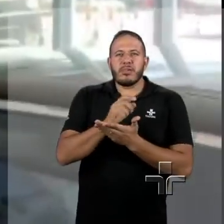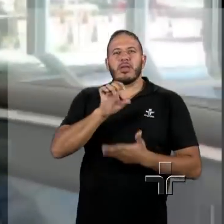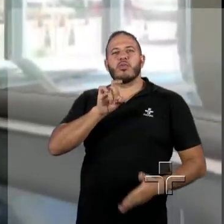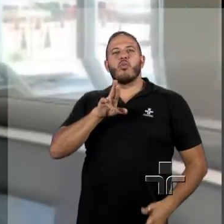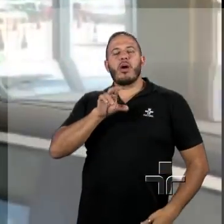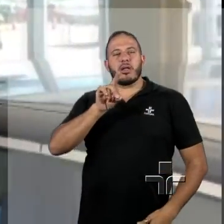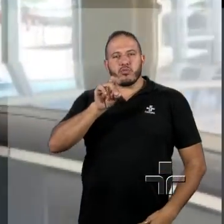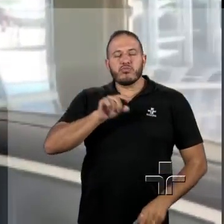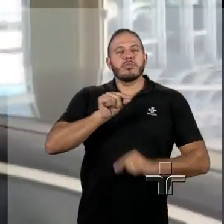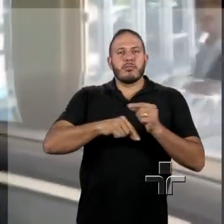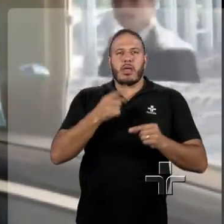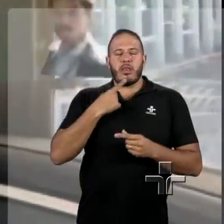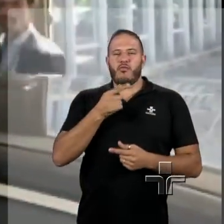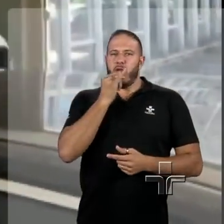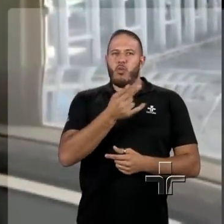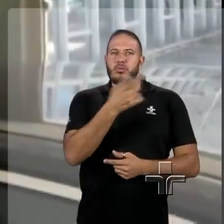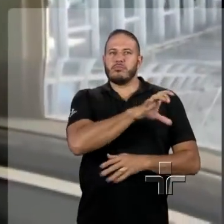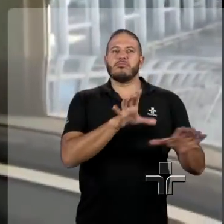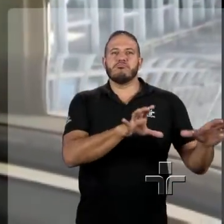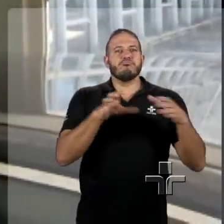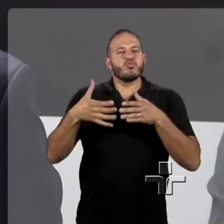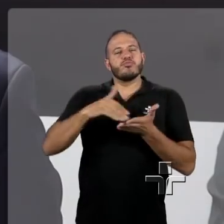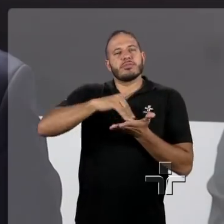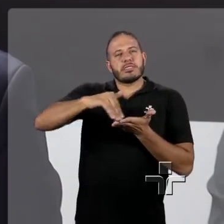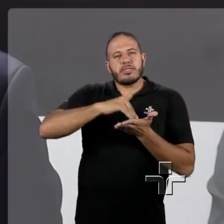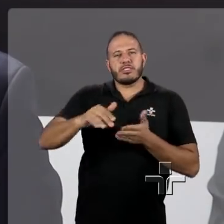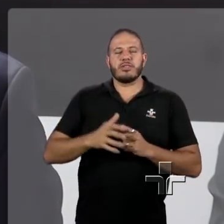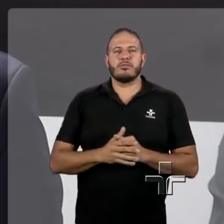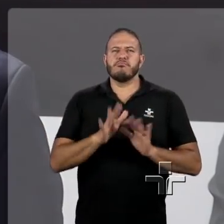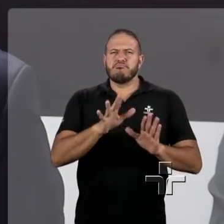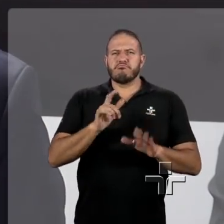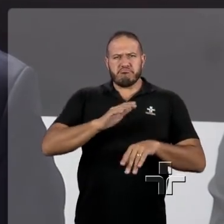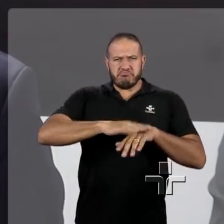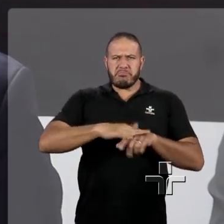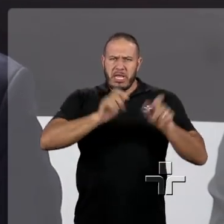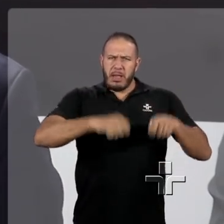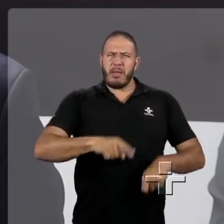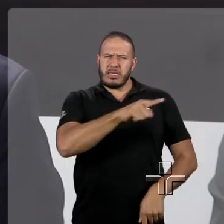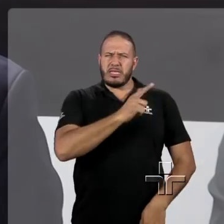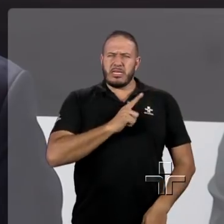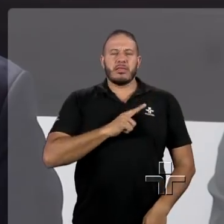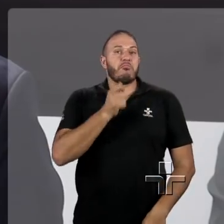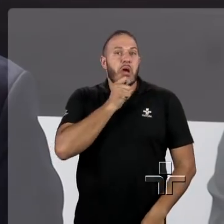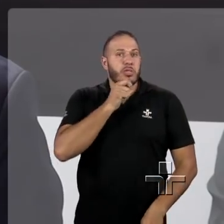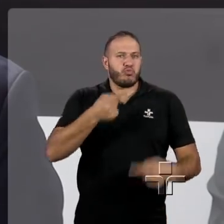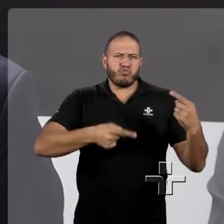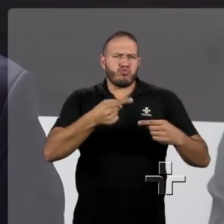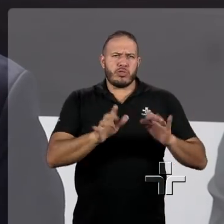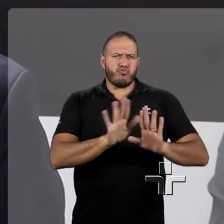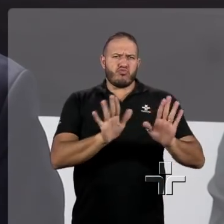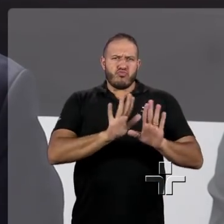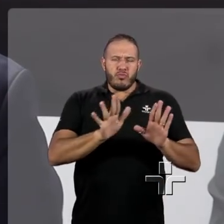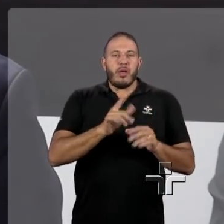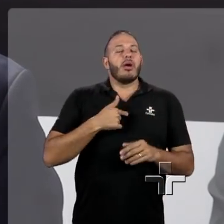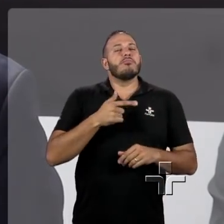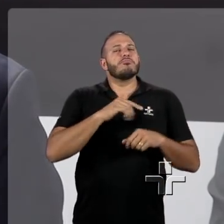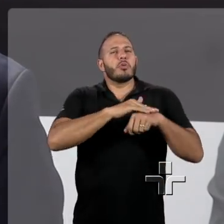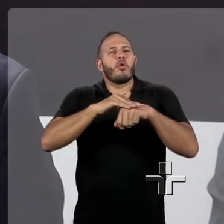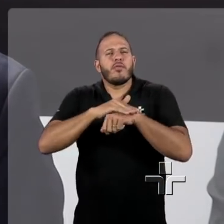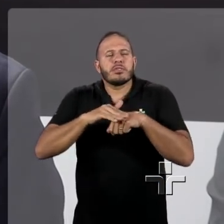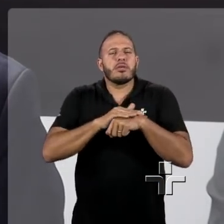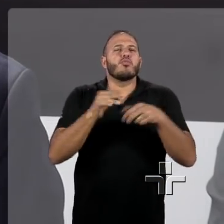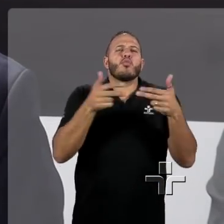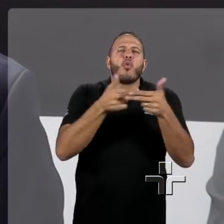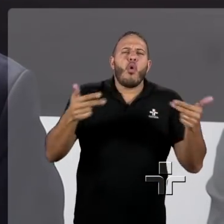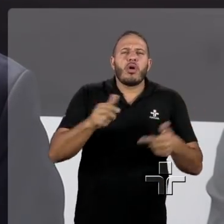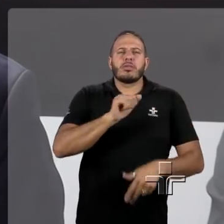negou o convite para que ele faça parte do secretariado. Capacidade ele tem, nós não discutimos isso. Discutimos as ações